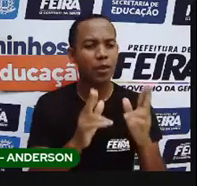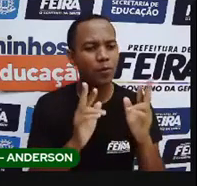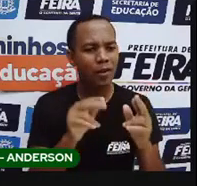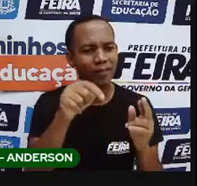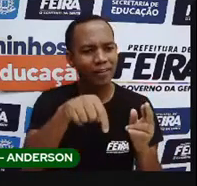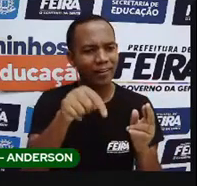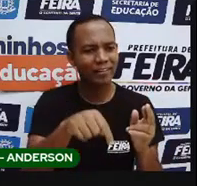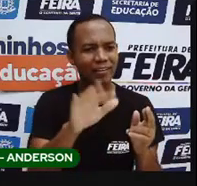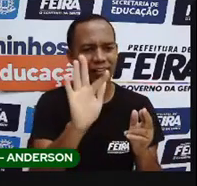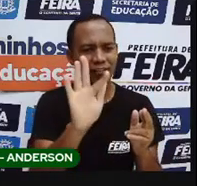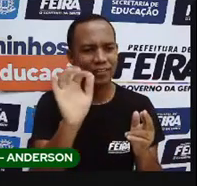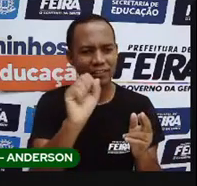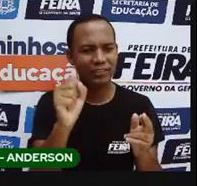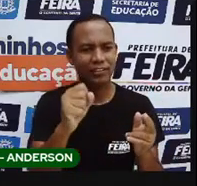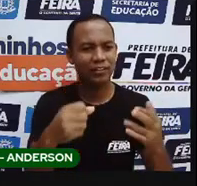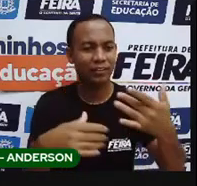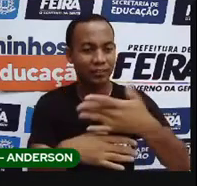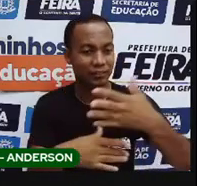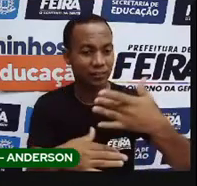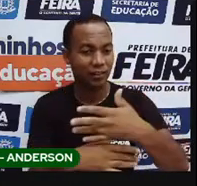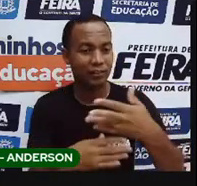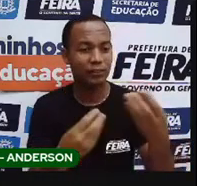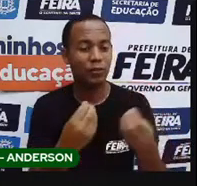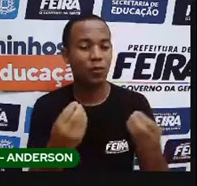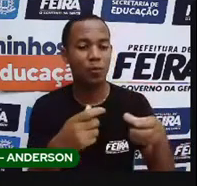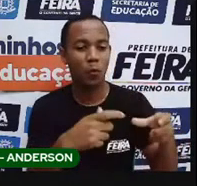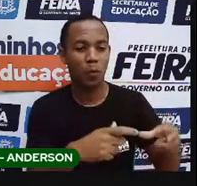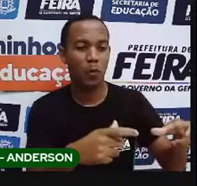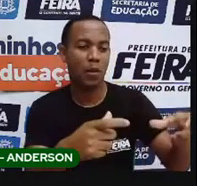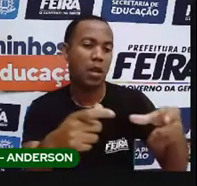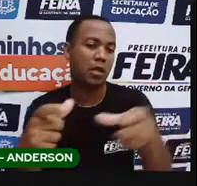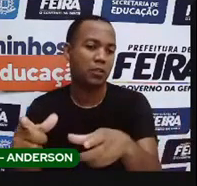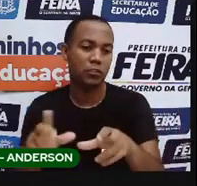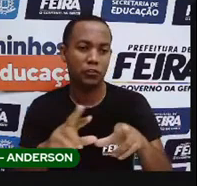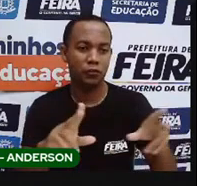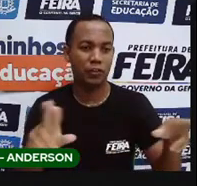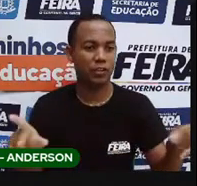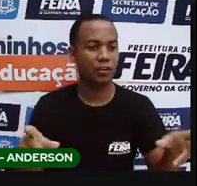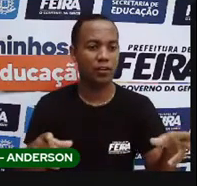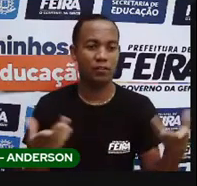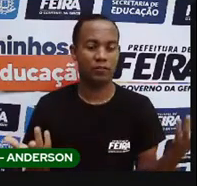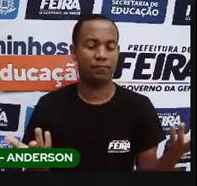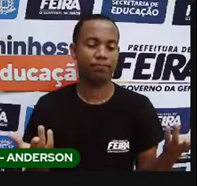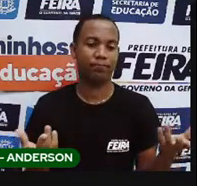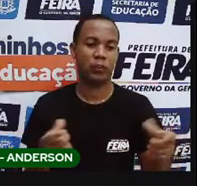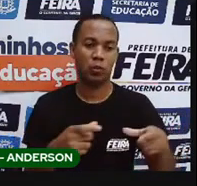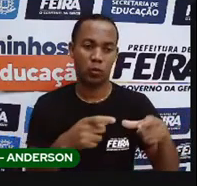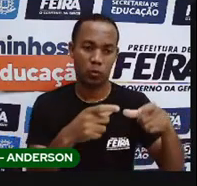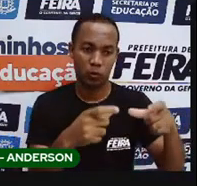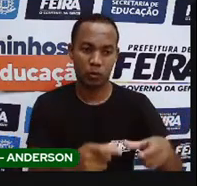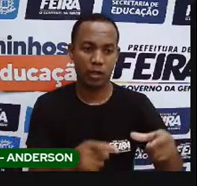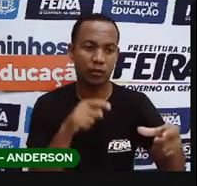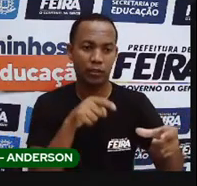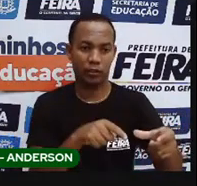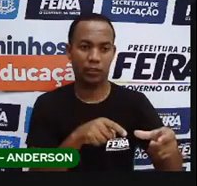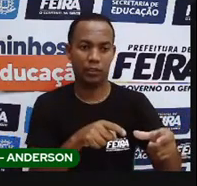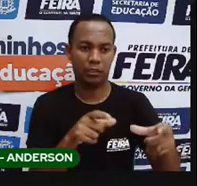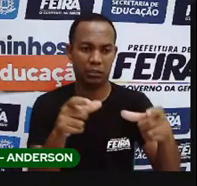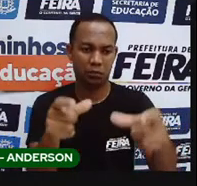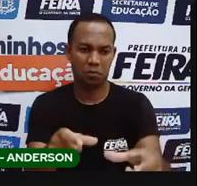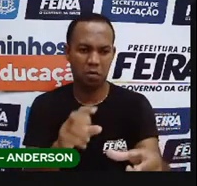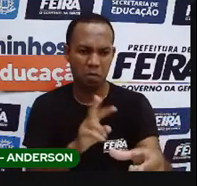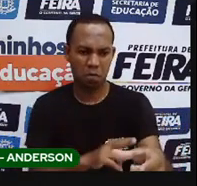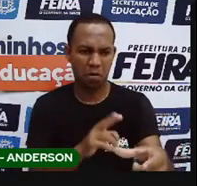que cada bairro, na verdade, tem uma característica. Se a gente pintou o Nordeste, o Nordeste tem vários lugares e cada lugar tem uma característica.